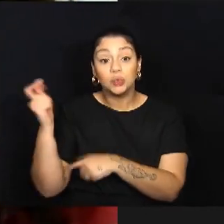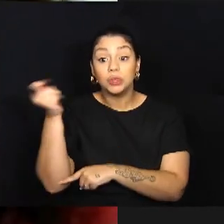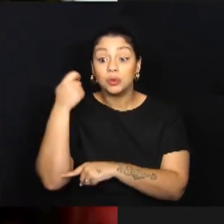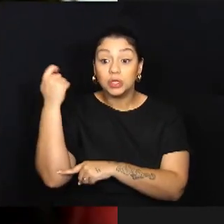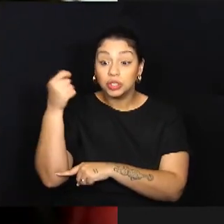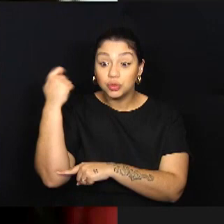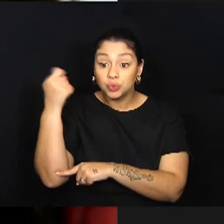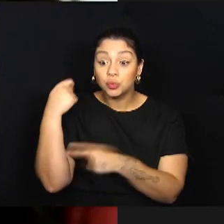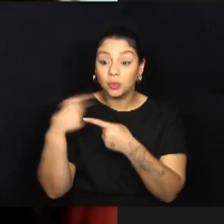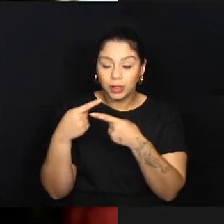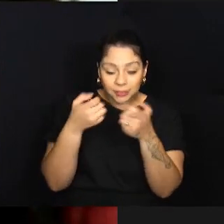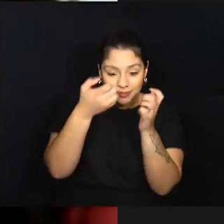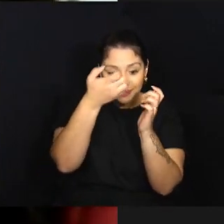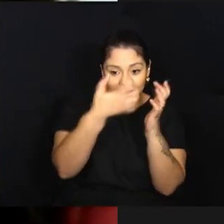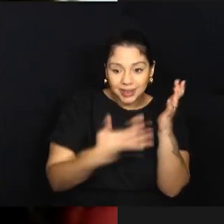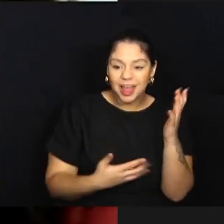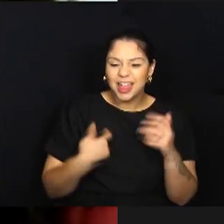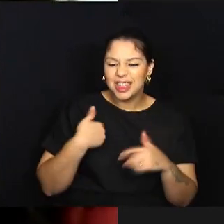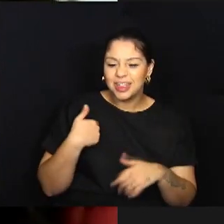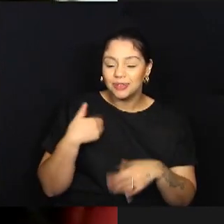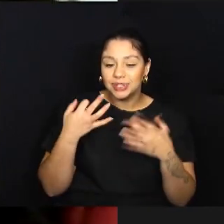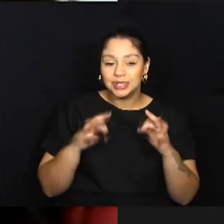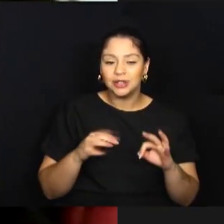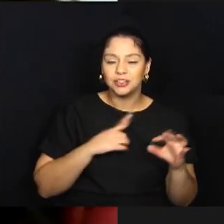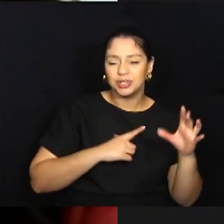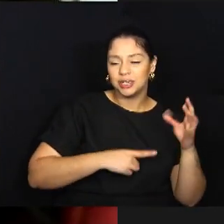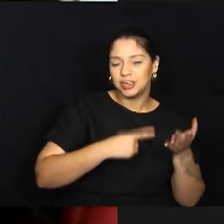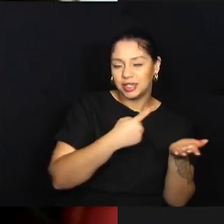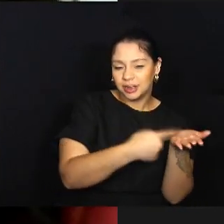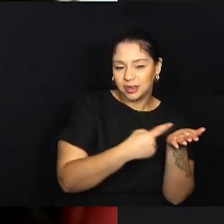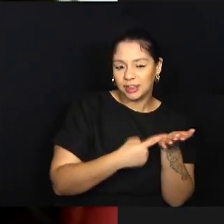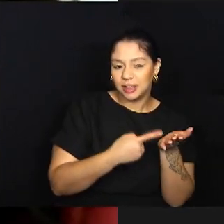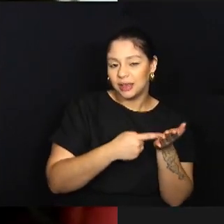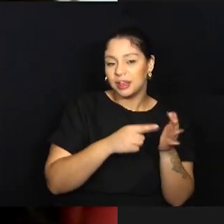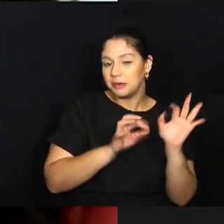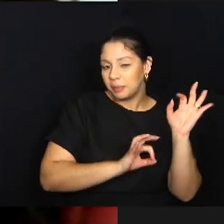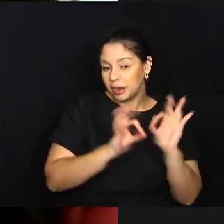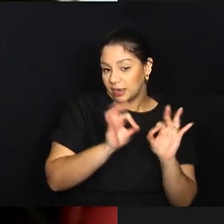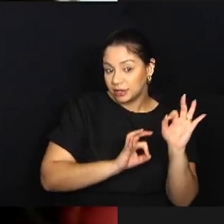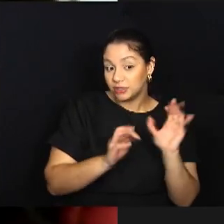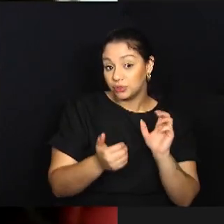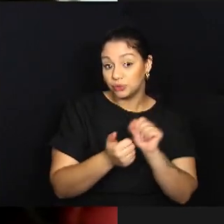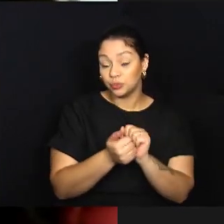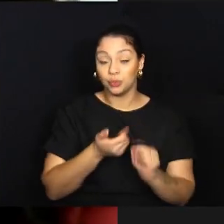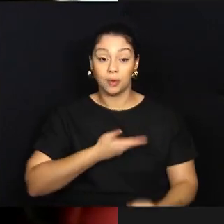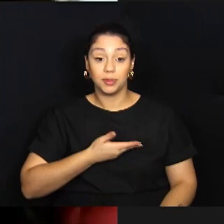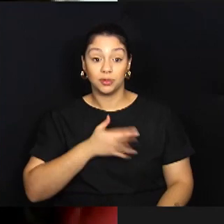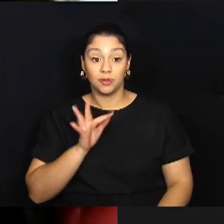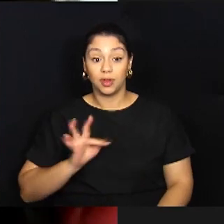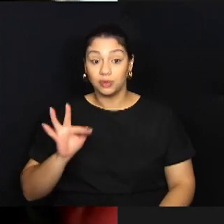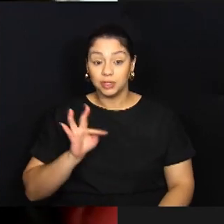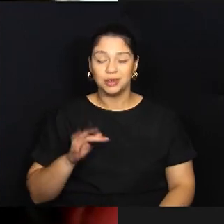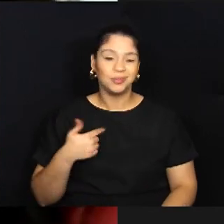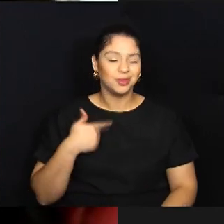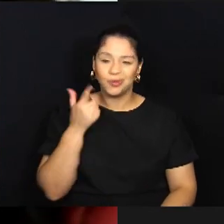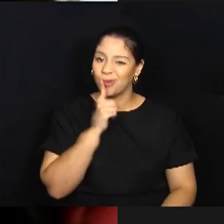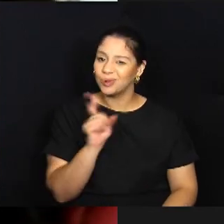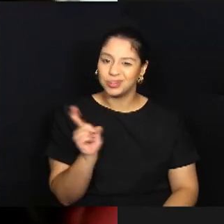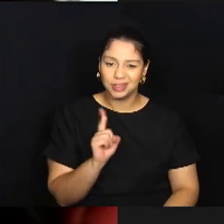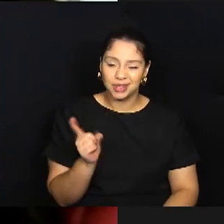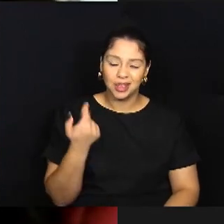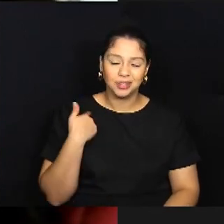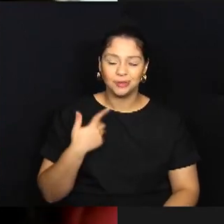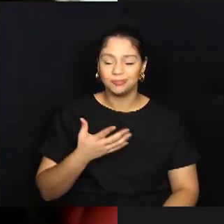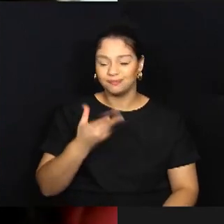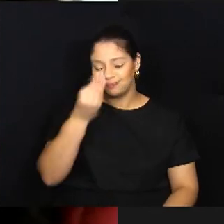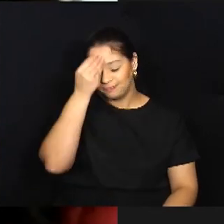E essa viagem não deu certo, até planejei com um amigo meu, a gente vai de carona, tudo na época de faculdade, e não fizemos a viagem, e isso ficou guardado. Apareceu nessa